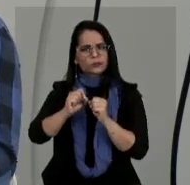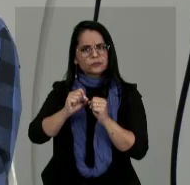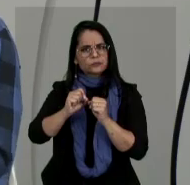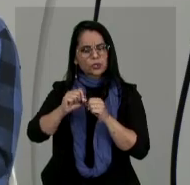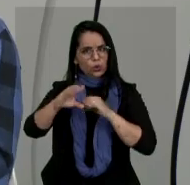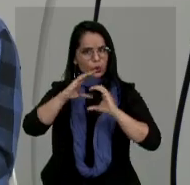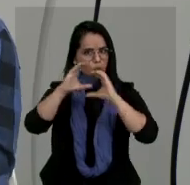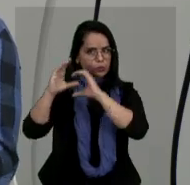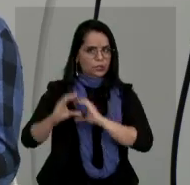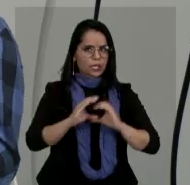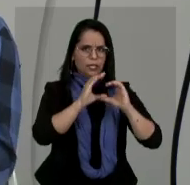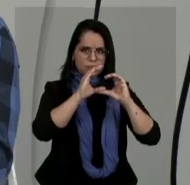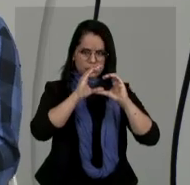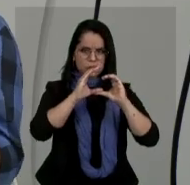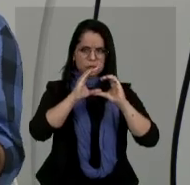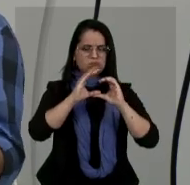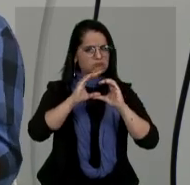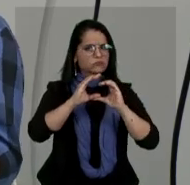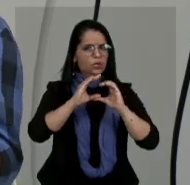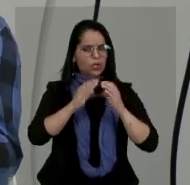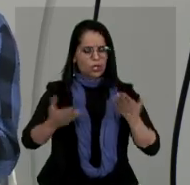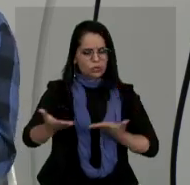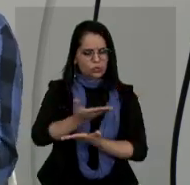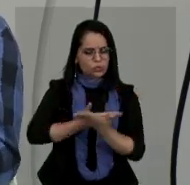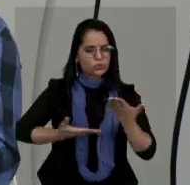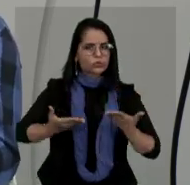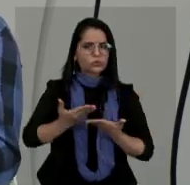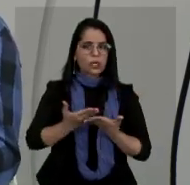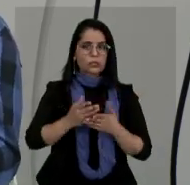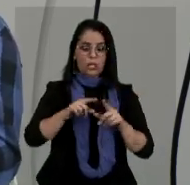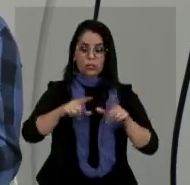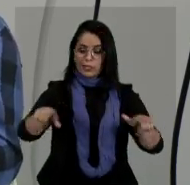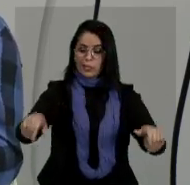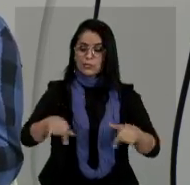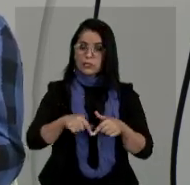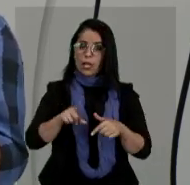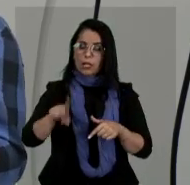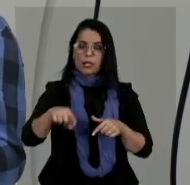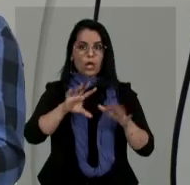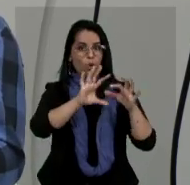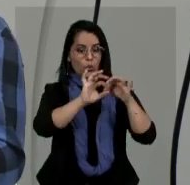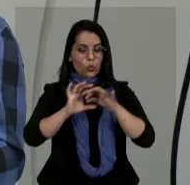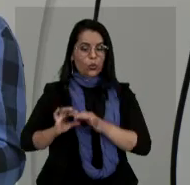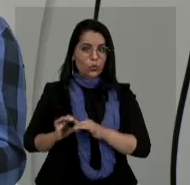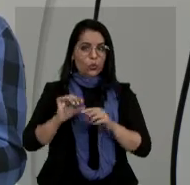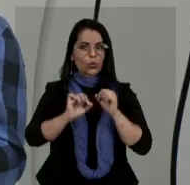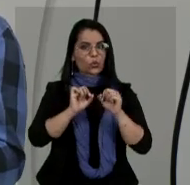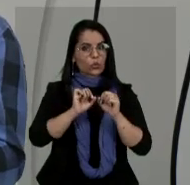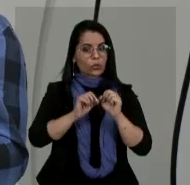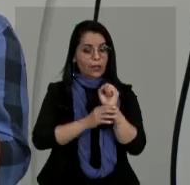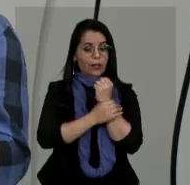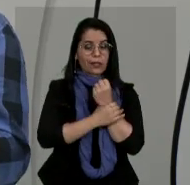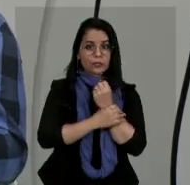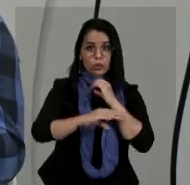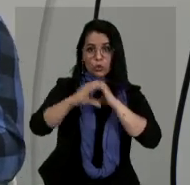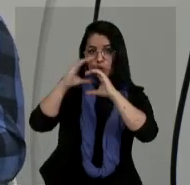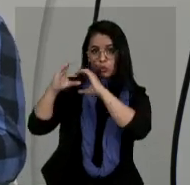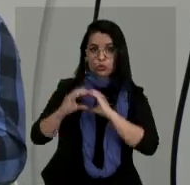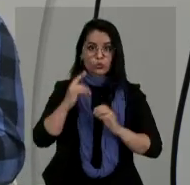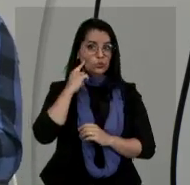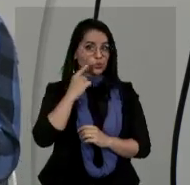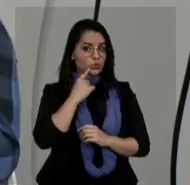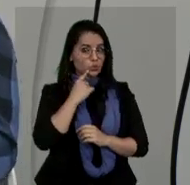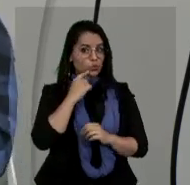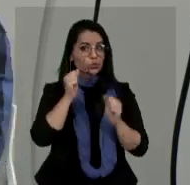essa comunicação, estabelecer essa comunicação entre os pares. Na sala de aula, que é o nosso contexto, tanto garantir a comunicação do surdo com